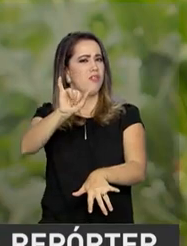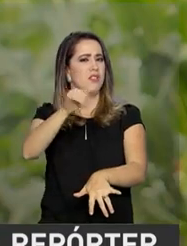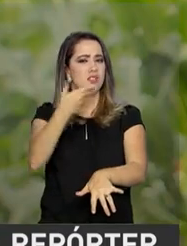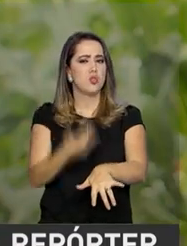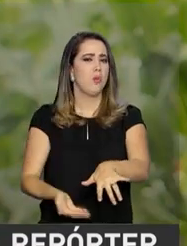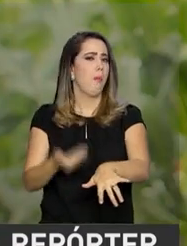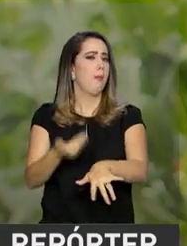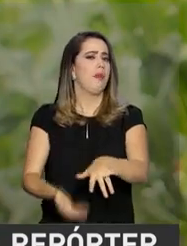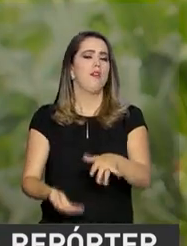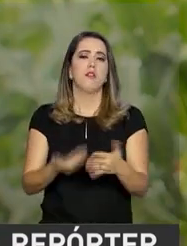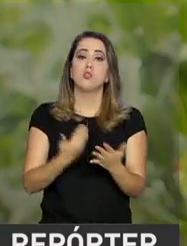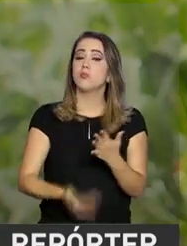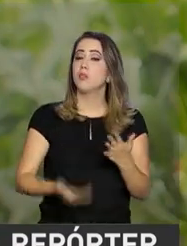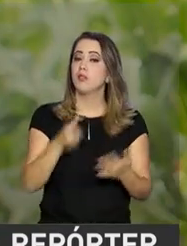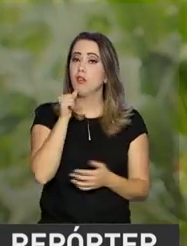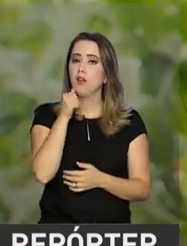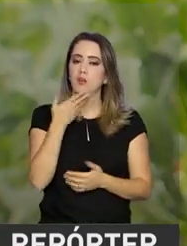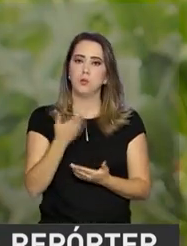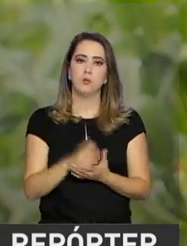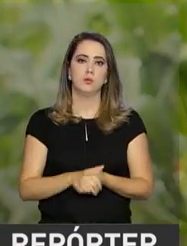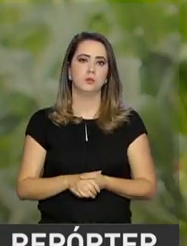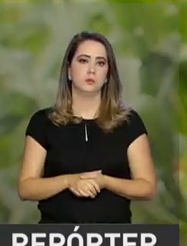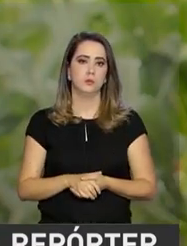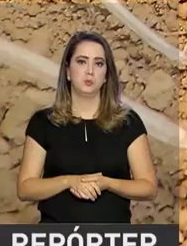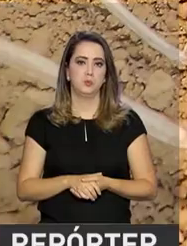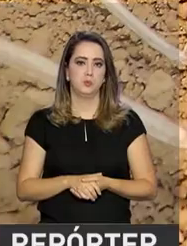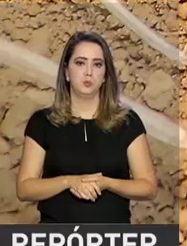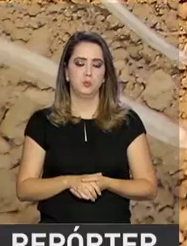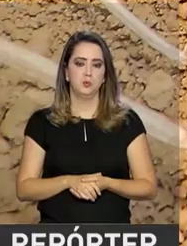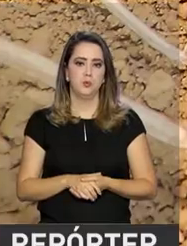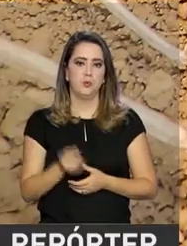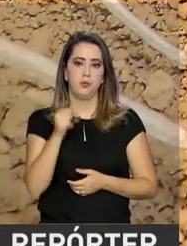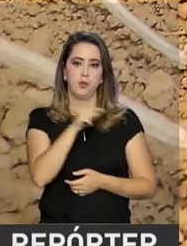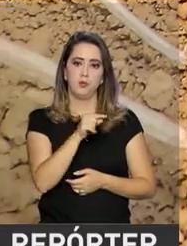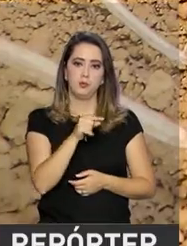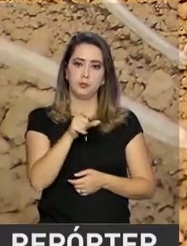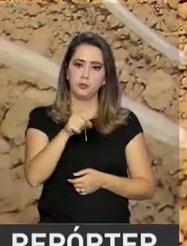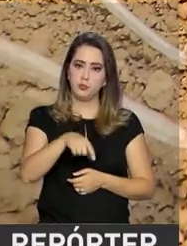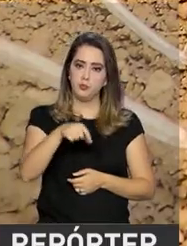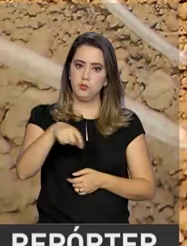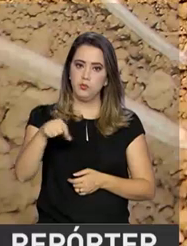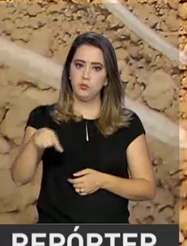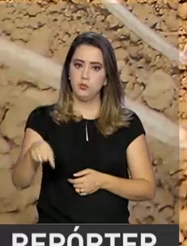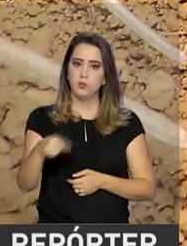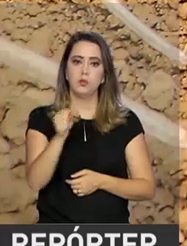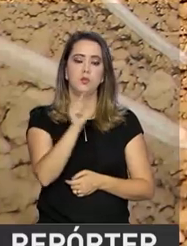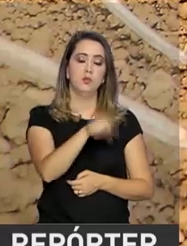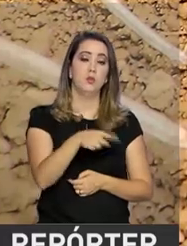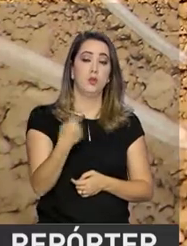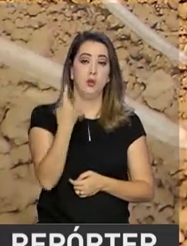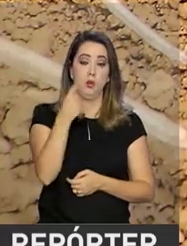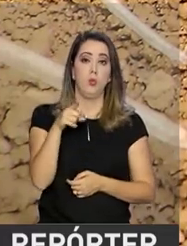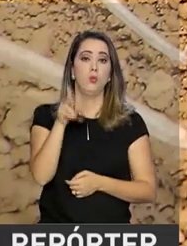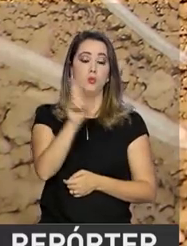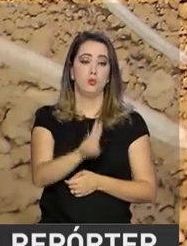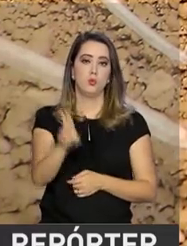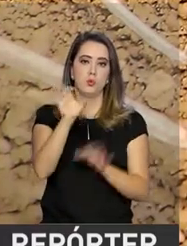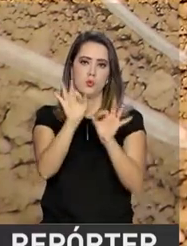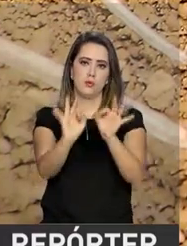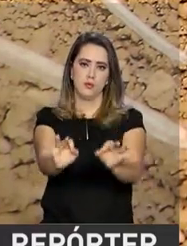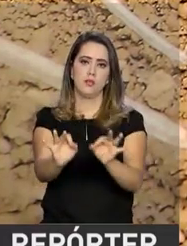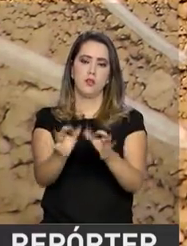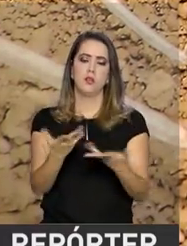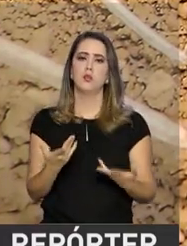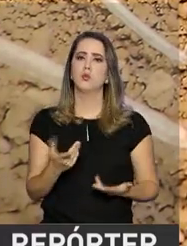desperdício de água onde não deve e onde não precisa né a irrigação por gotejamento é uma das formas de usar a água de